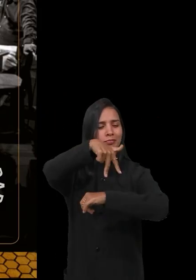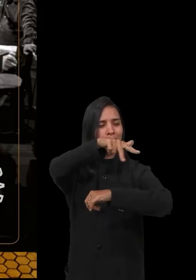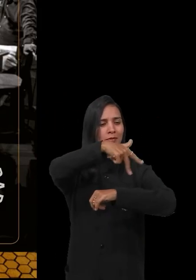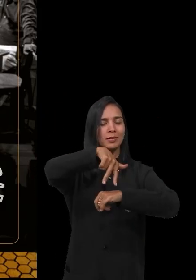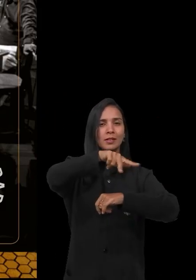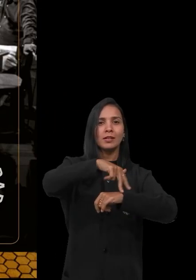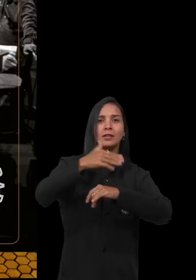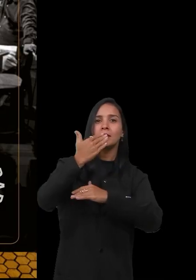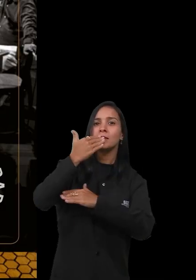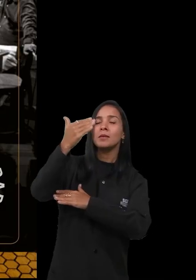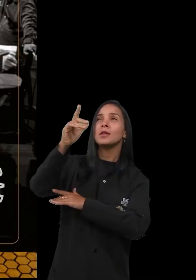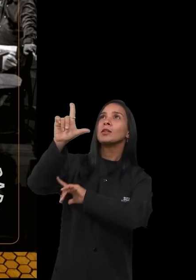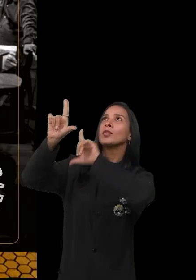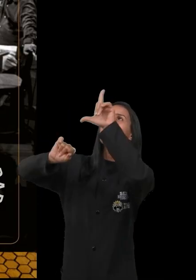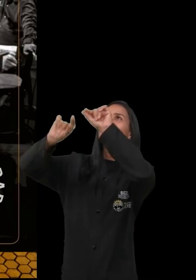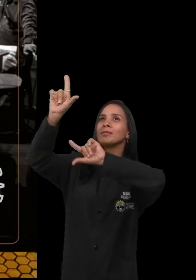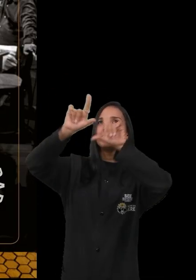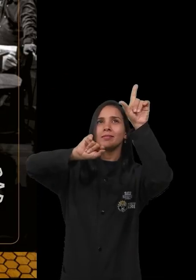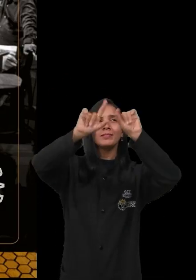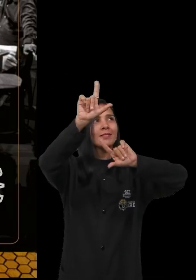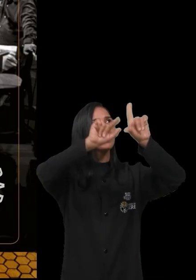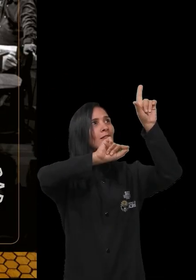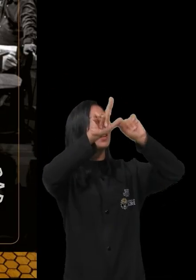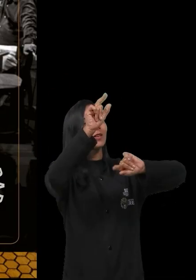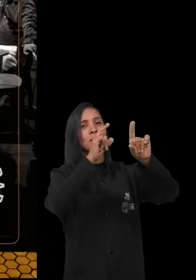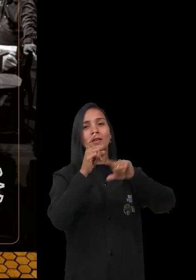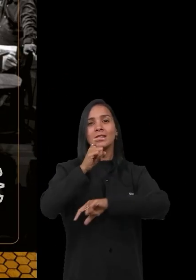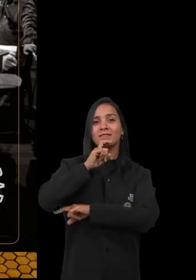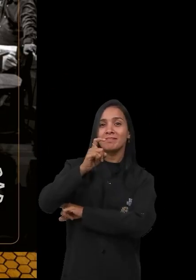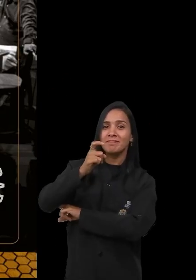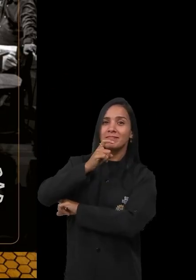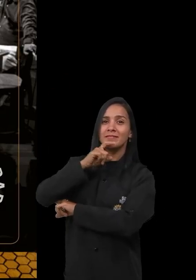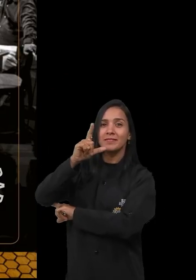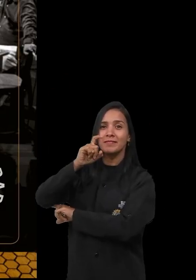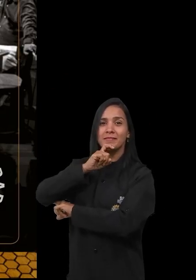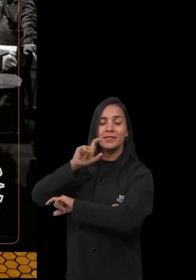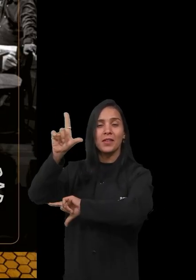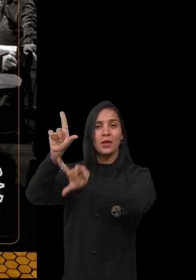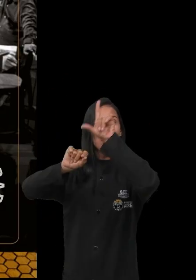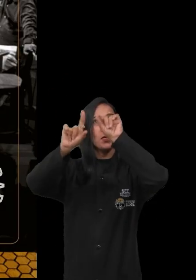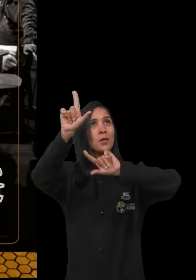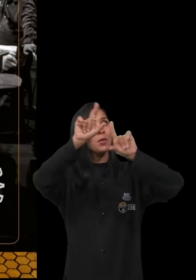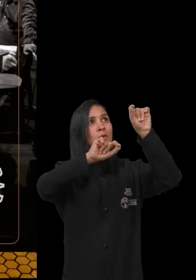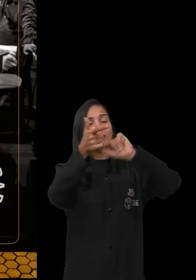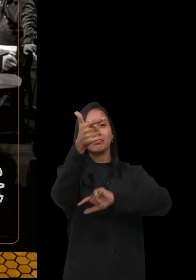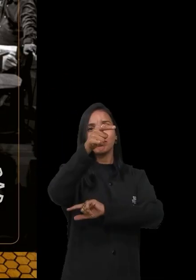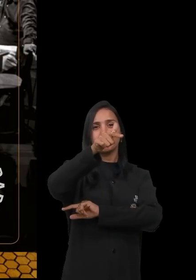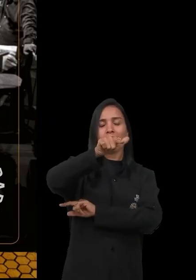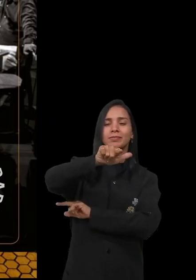pedia a cada estrela fria um brilho de aluguel.